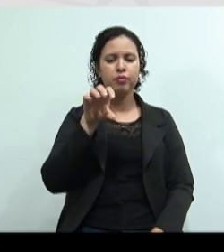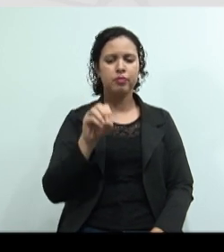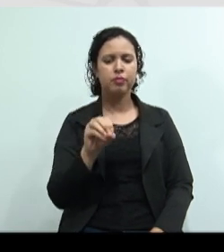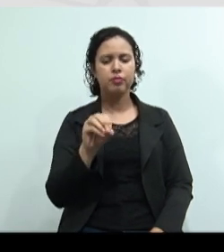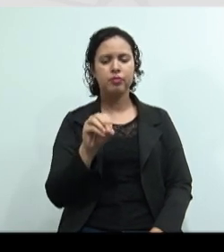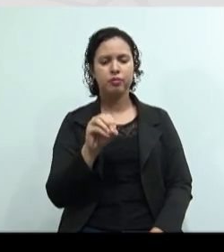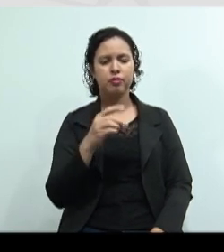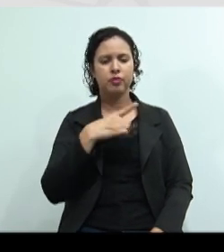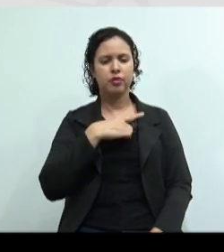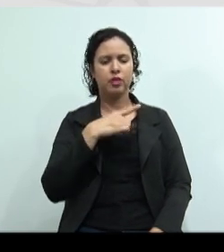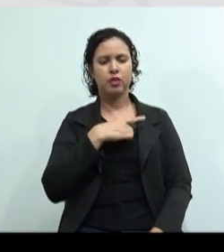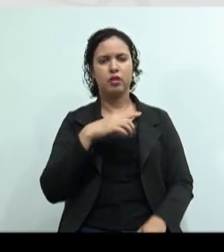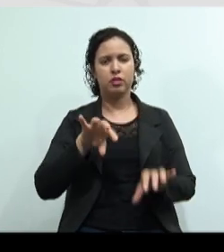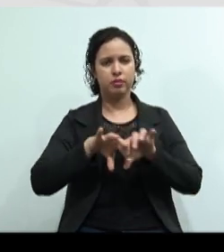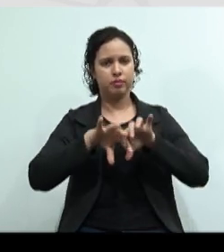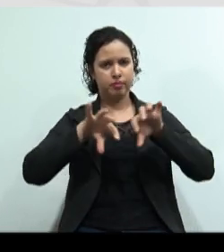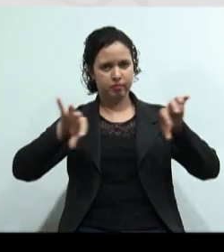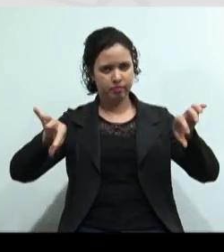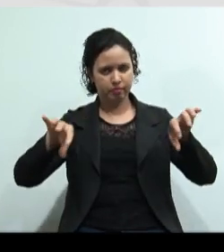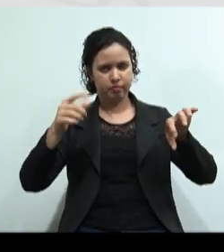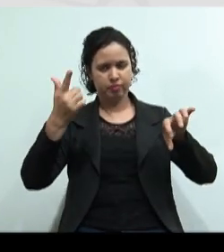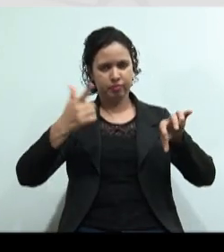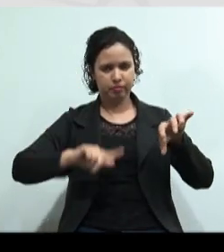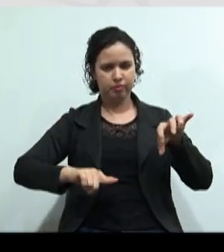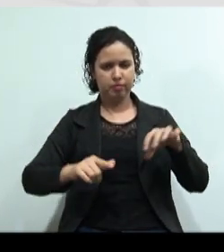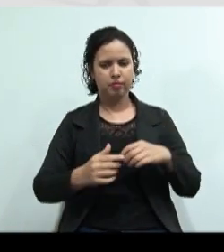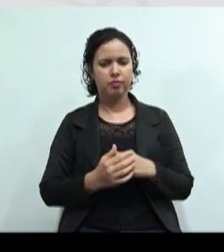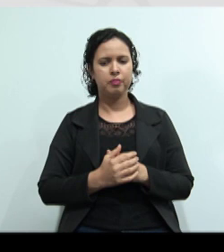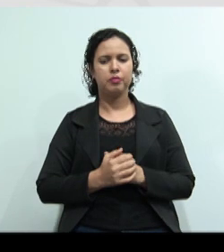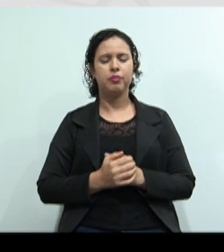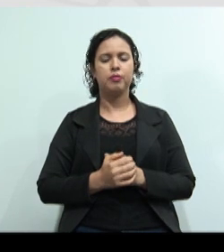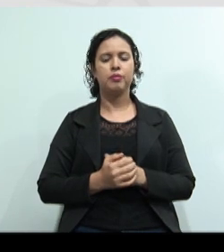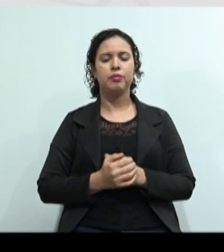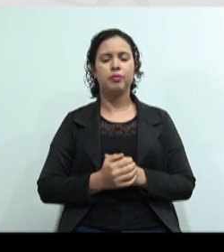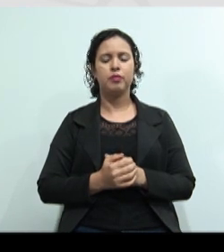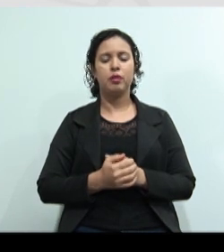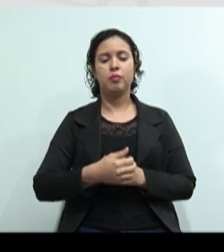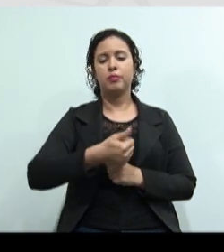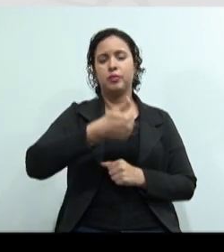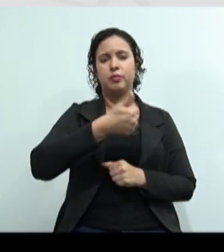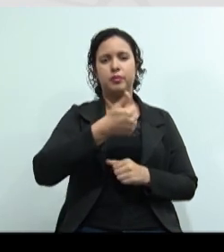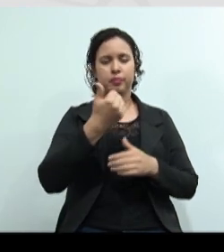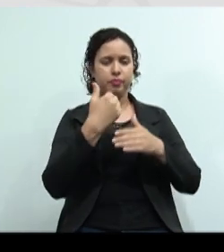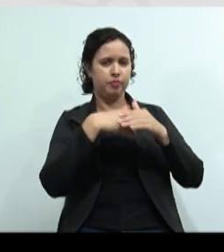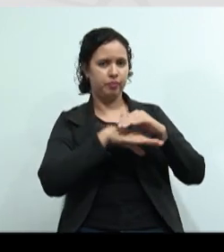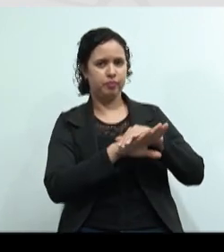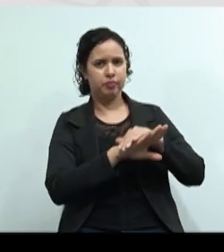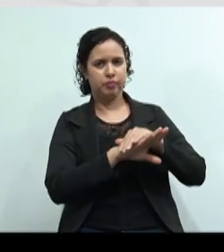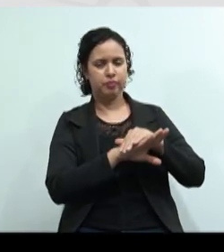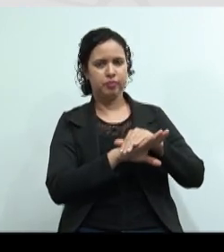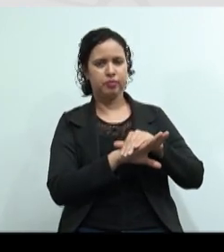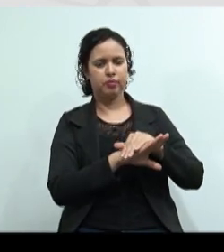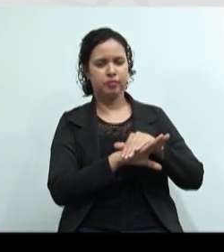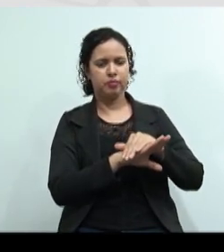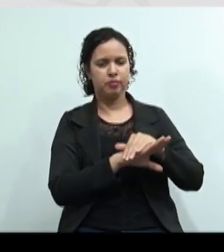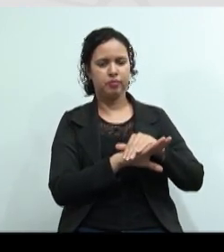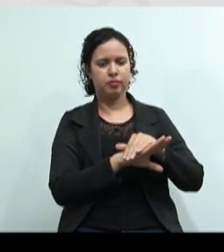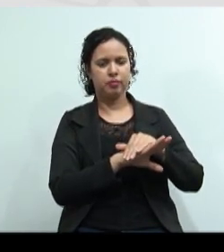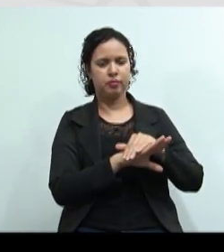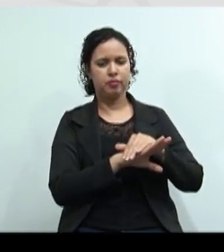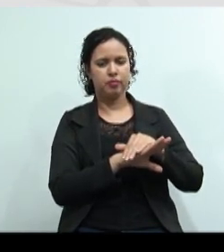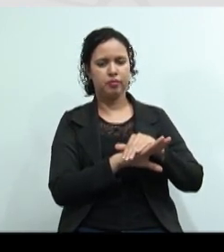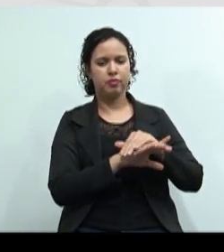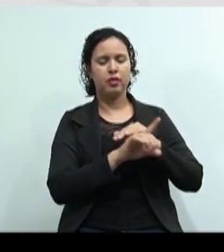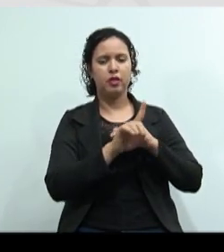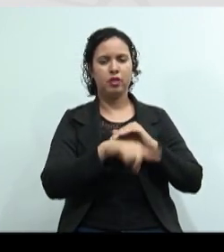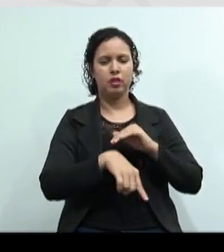quê? Separar novamente. Olha só, por quê? Qual que entrou primeiro aqui? Olha, a gente está no outro método. Qual que entrou primeiro foi esse aqui, ó, que